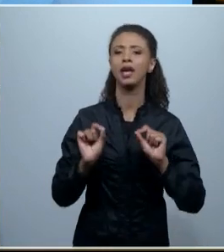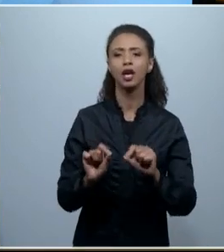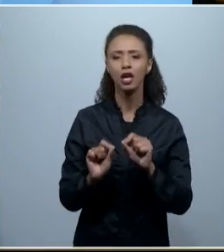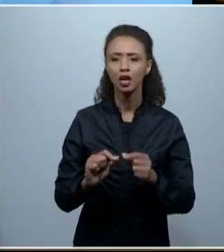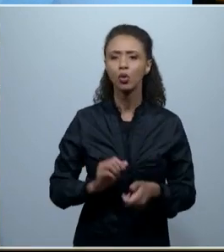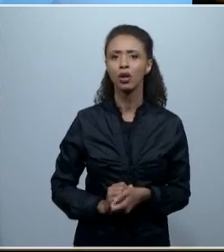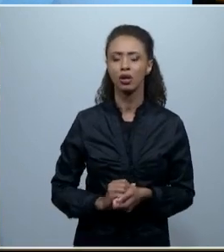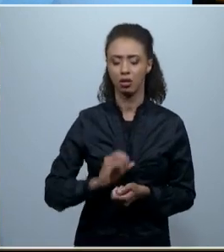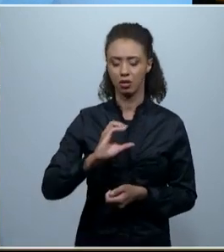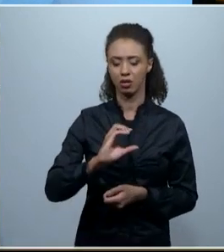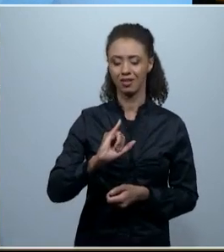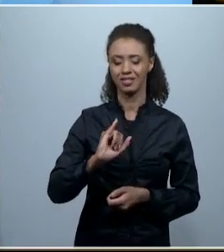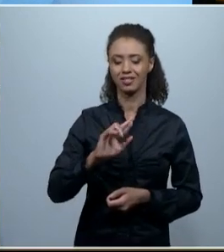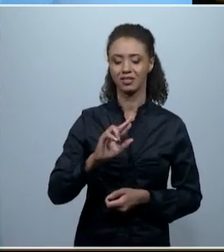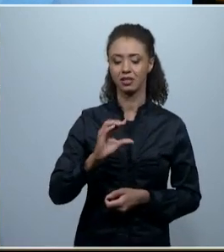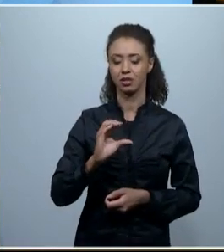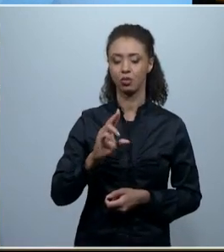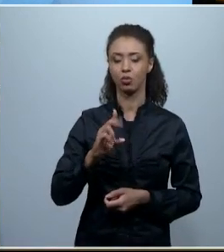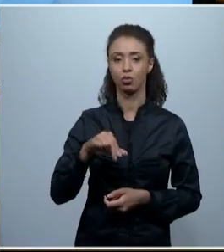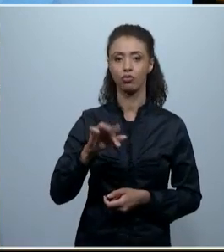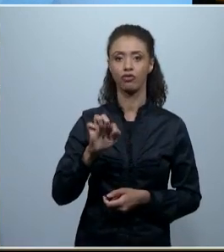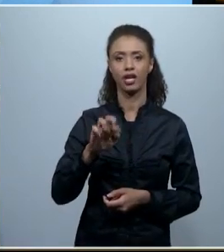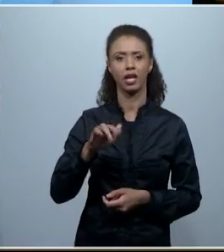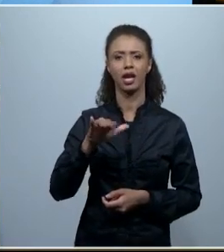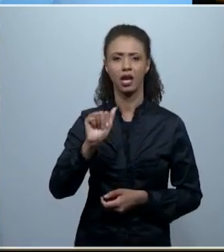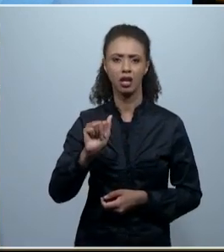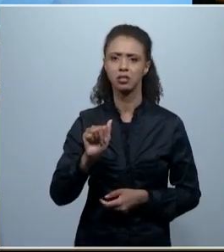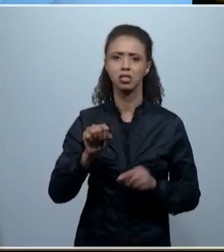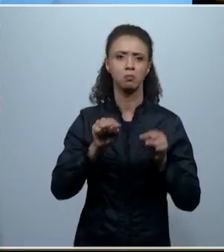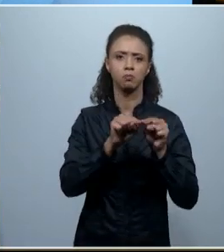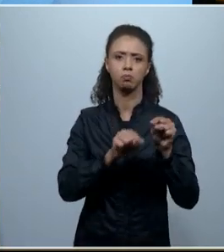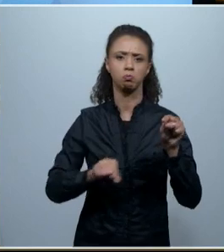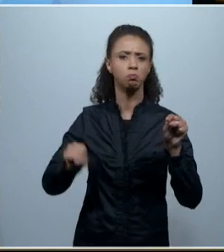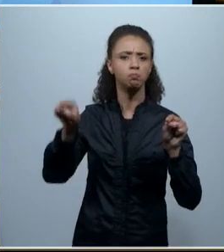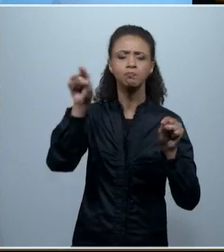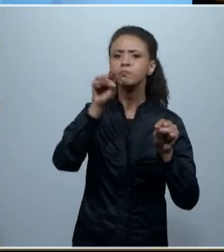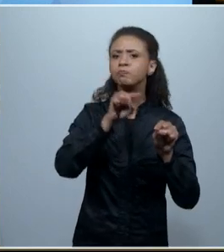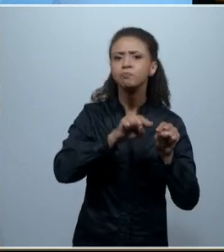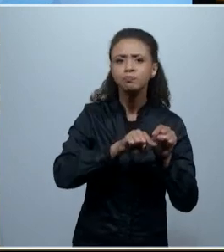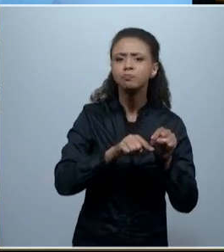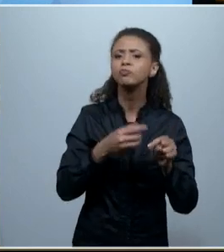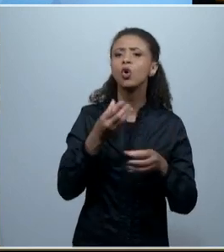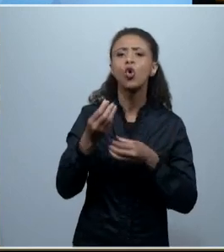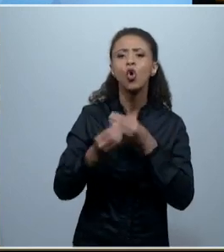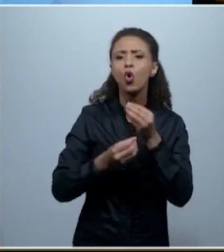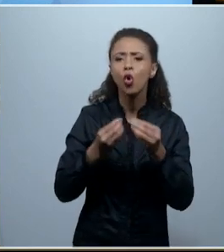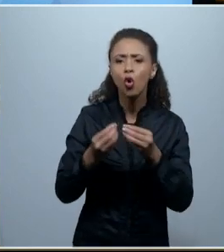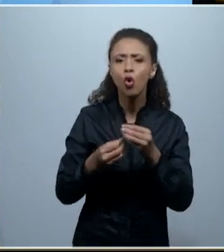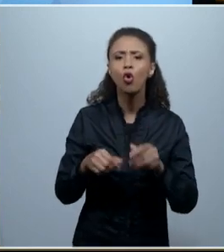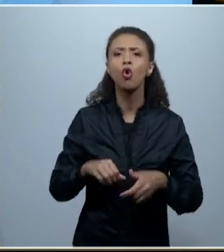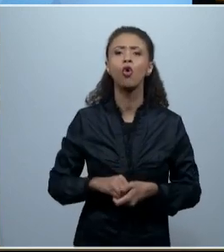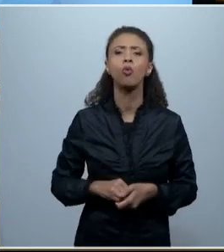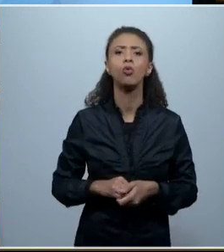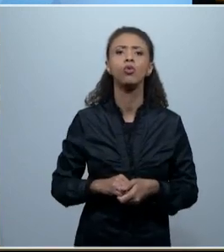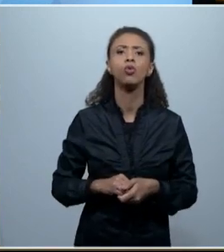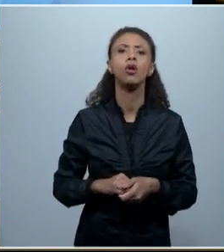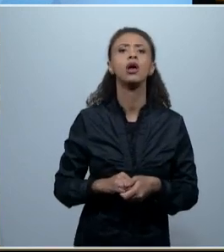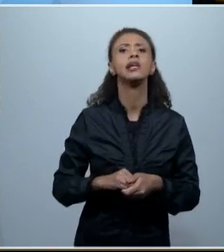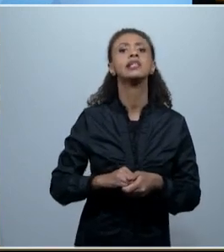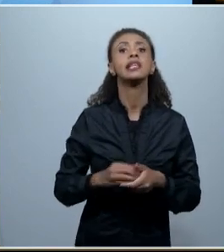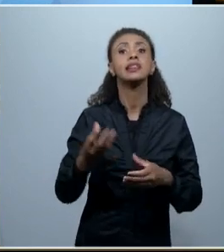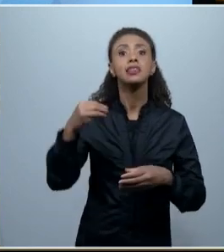meço arcos como que são ângulos centrais ângulos inscritos retas tangentes as circunferências